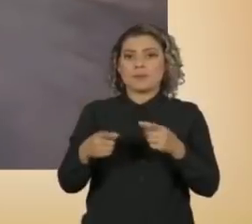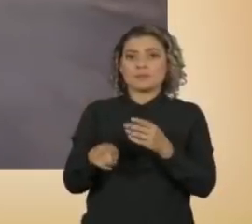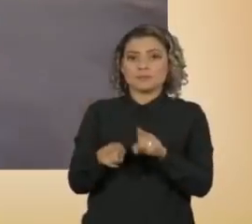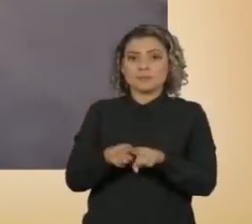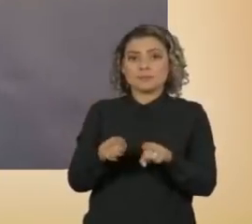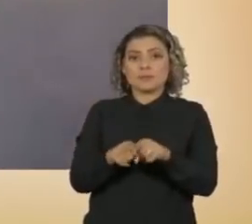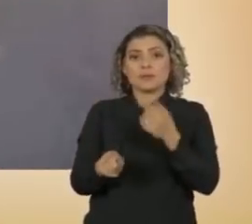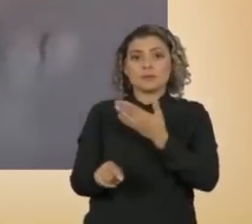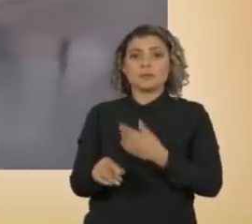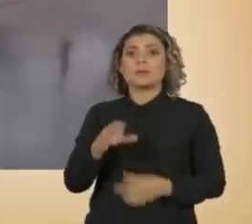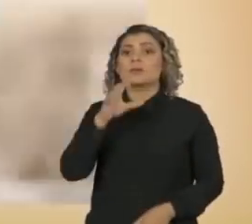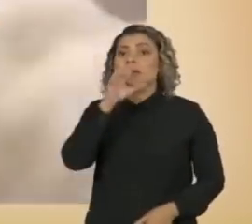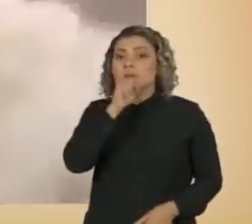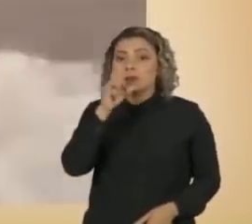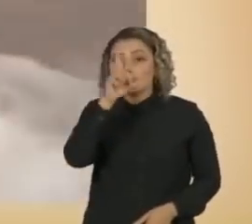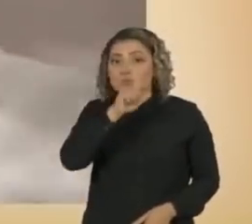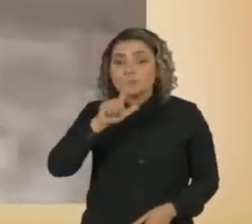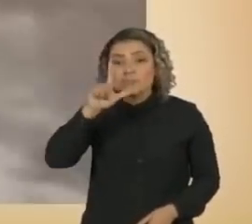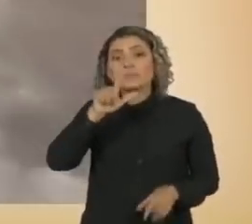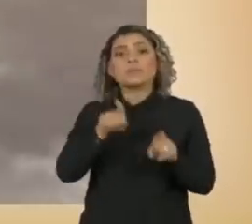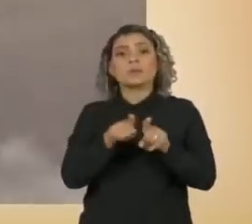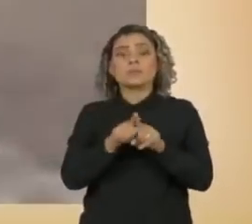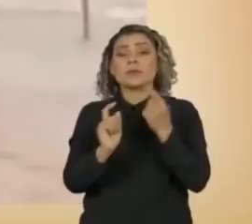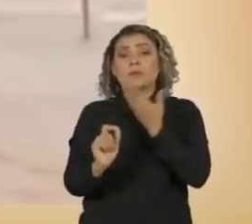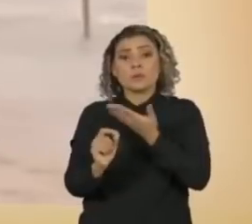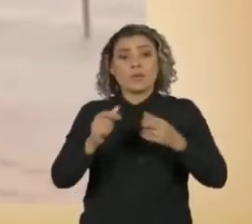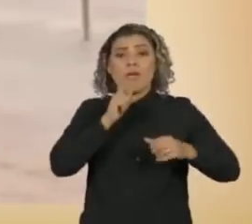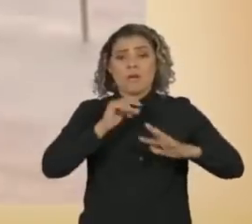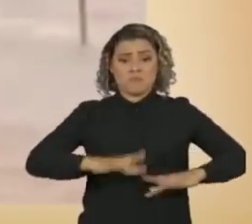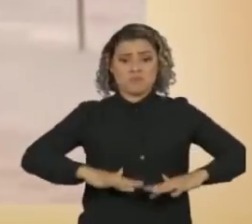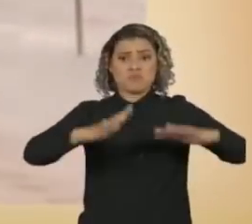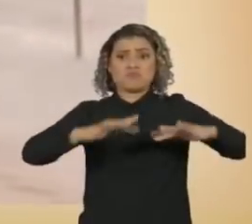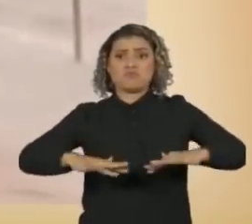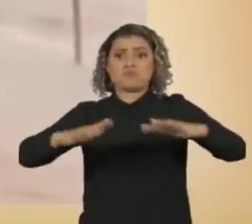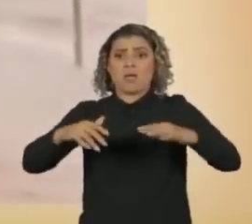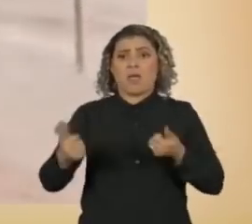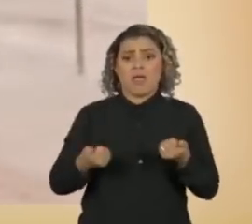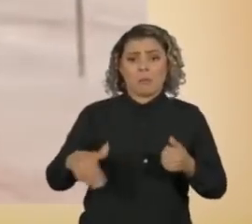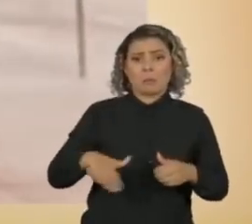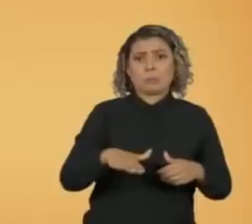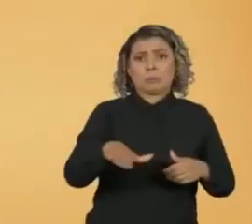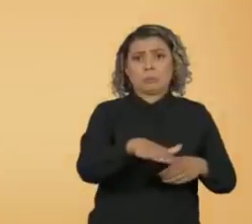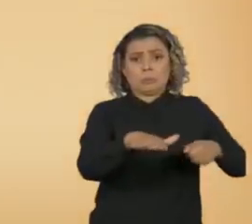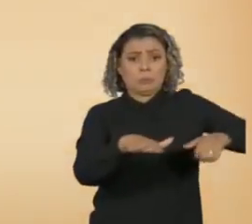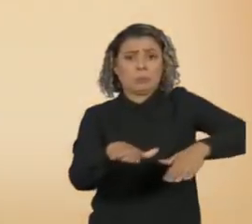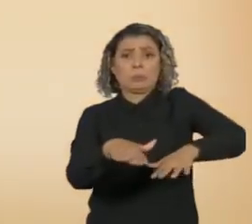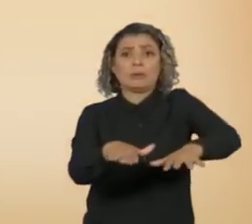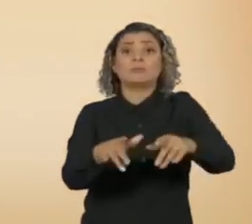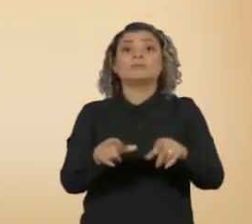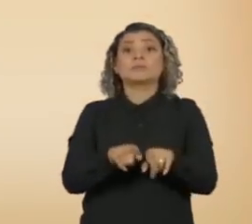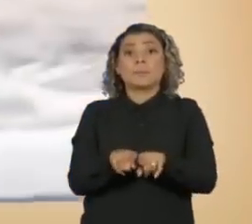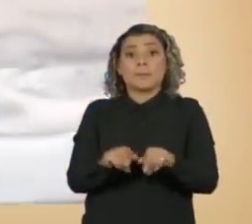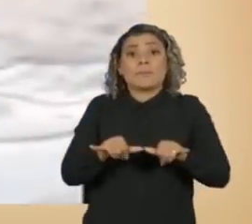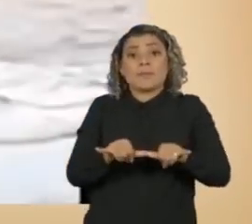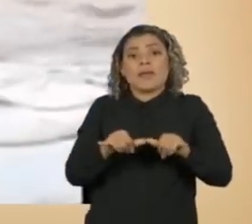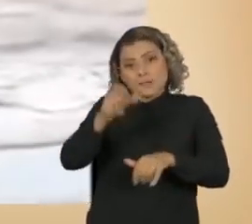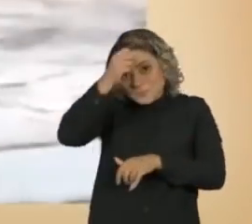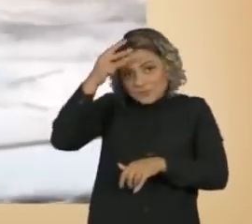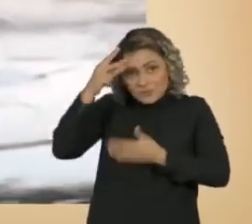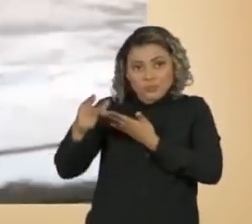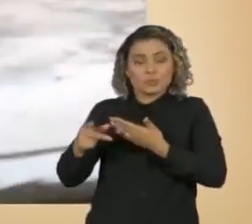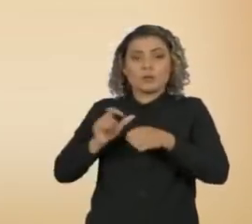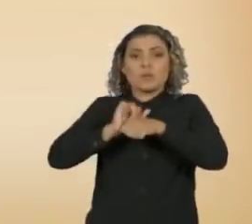chuvas provocaram alagamentos. Bueiros transbordaram e carros foram arrastados pela correnteza. No mercado municipal, a escada virou